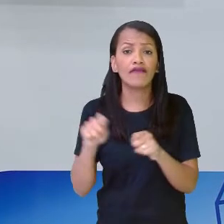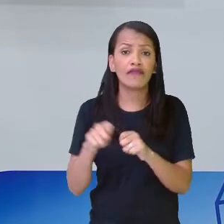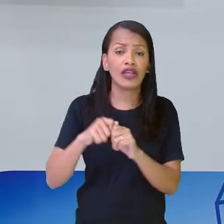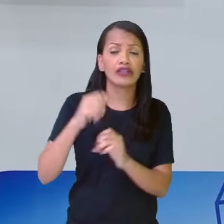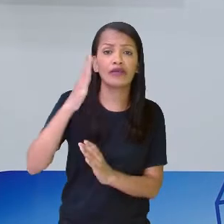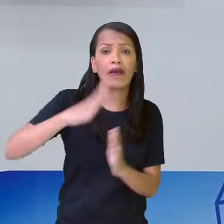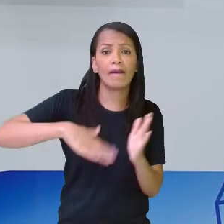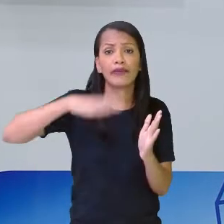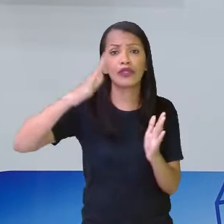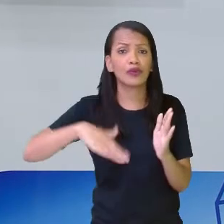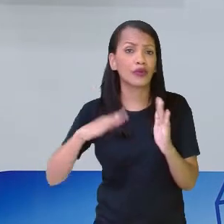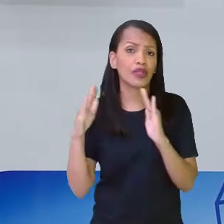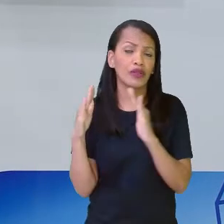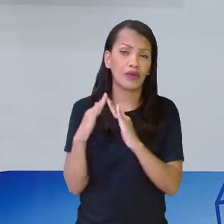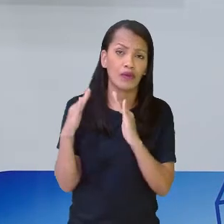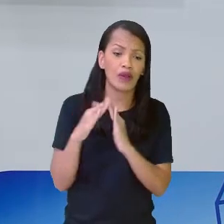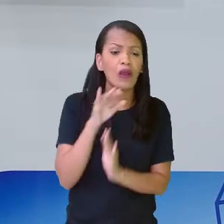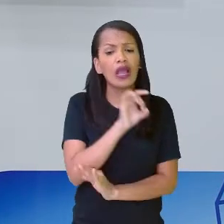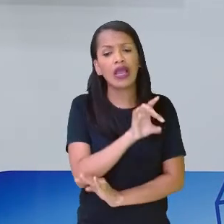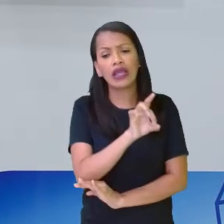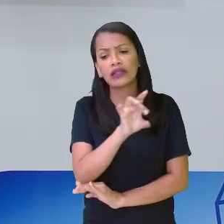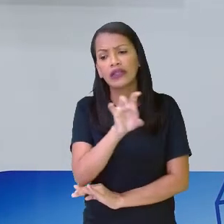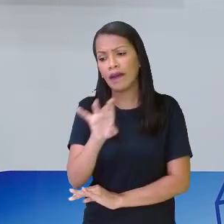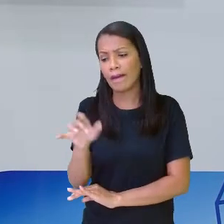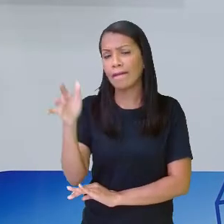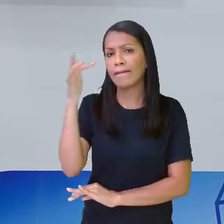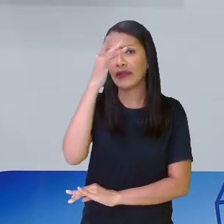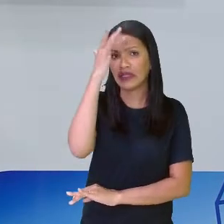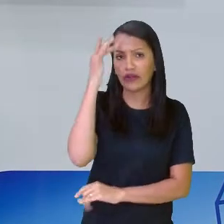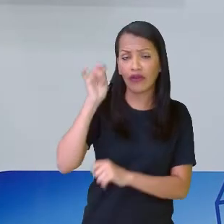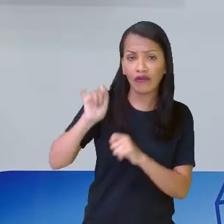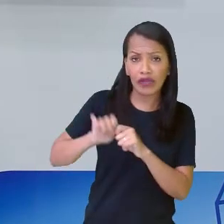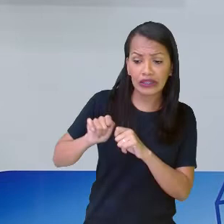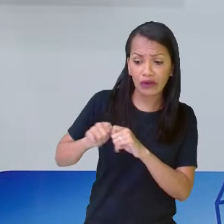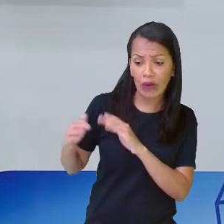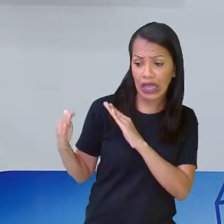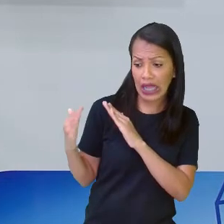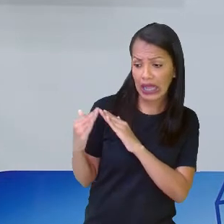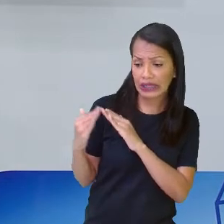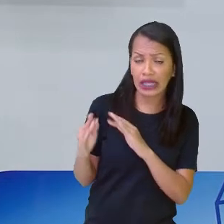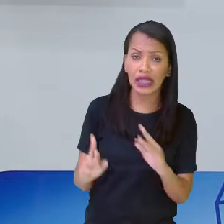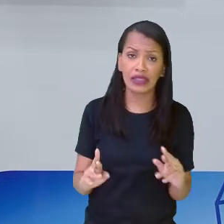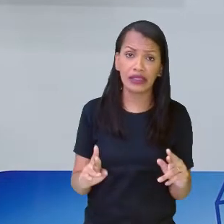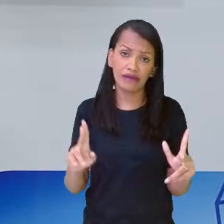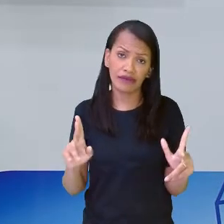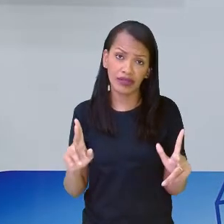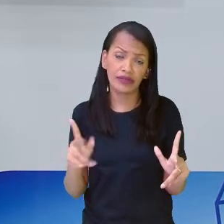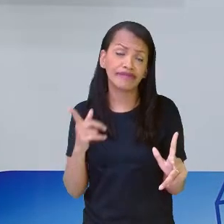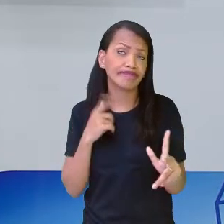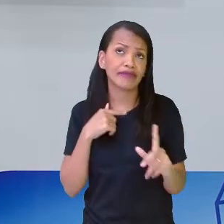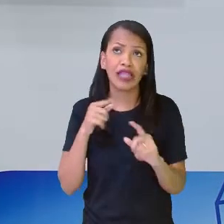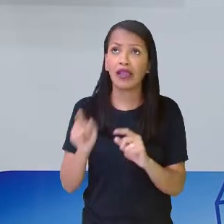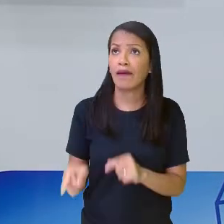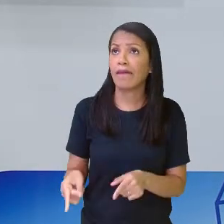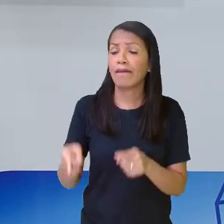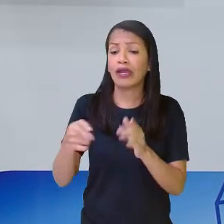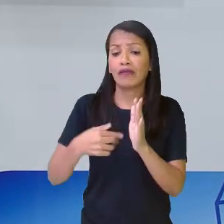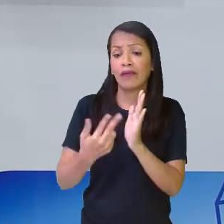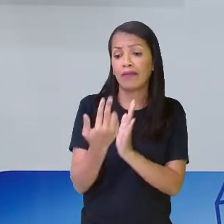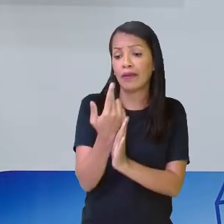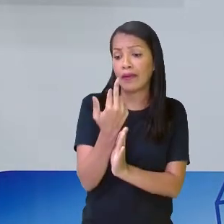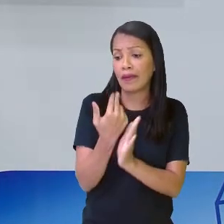de uma casa. Cada pessoa vai representar a casa de uma maneira diferente, com traços diferentes,